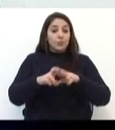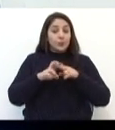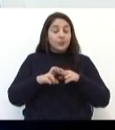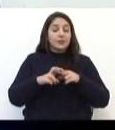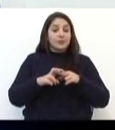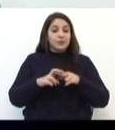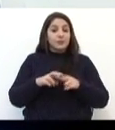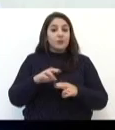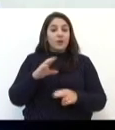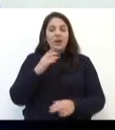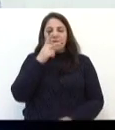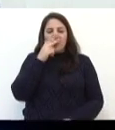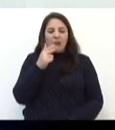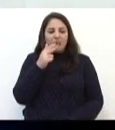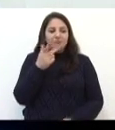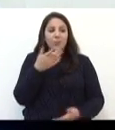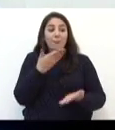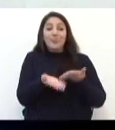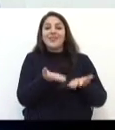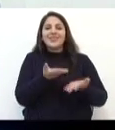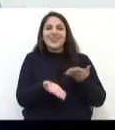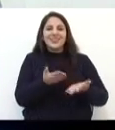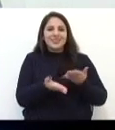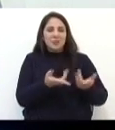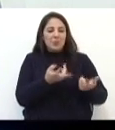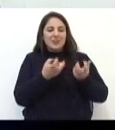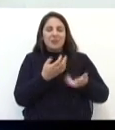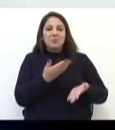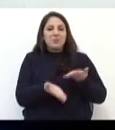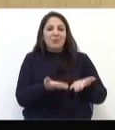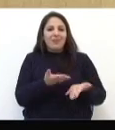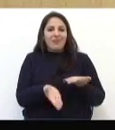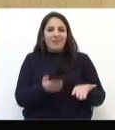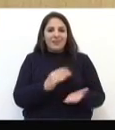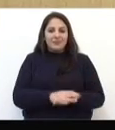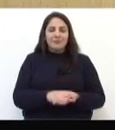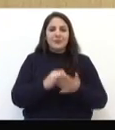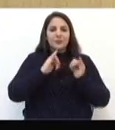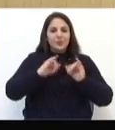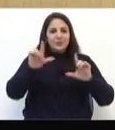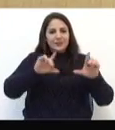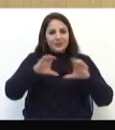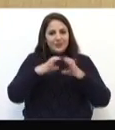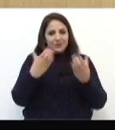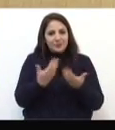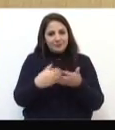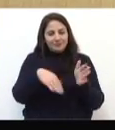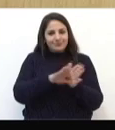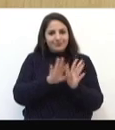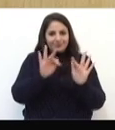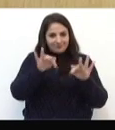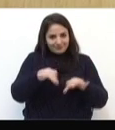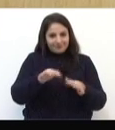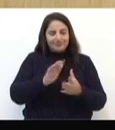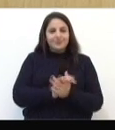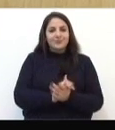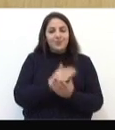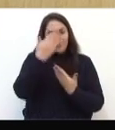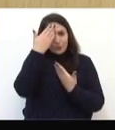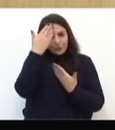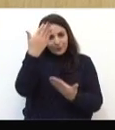se boicotando, né? Estão se boicotando sem perceberem, né? Infelizmente. E o Jornal da Câmara está chegando ao